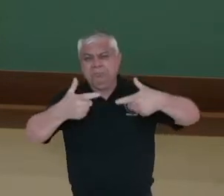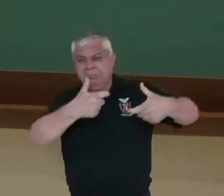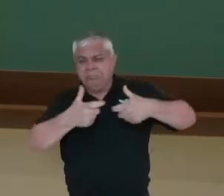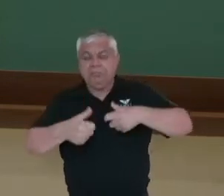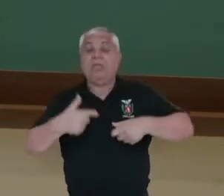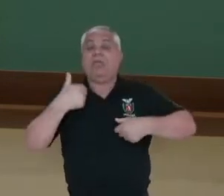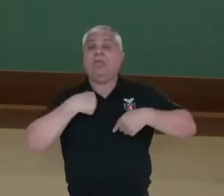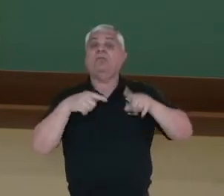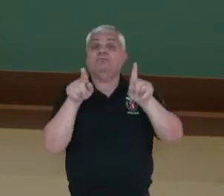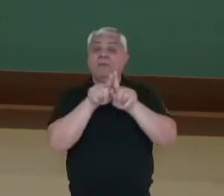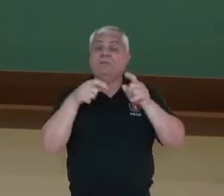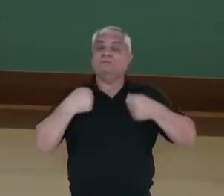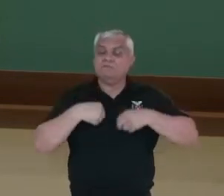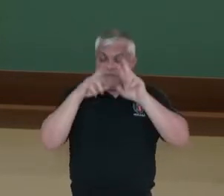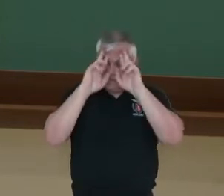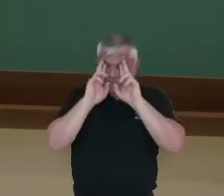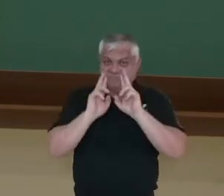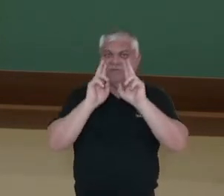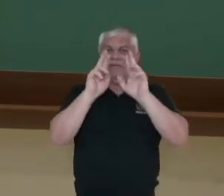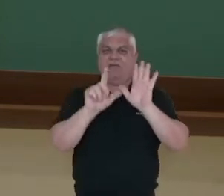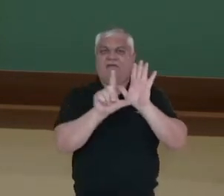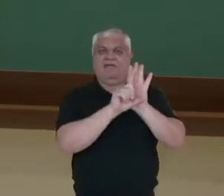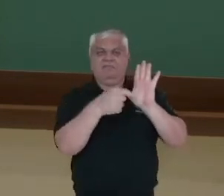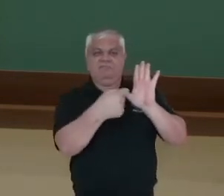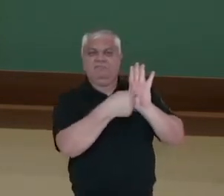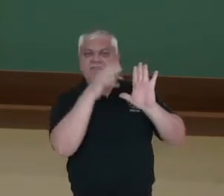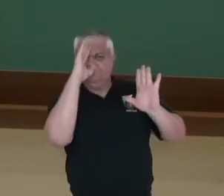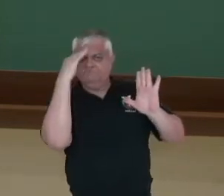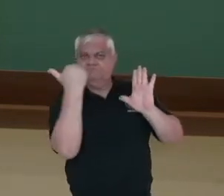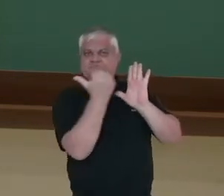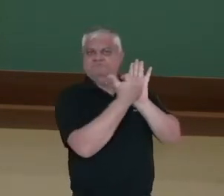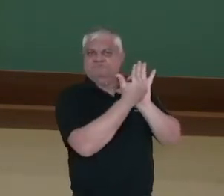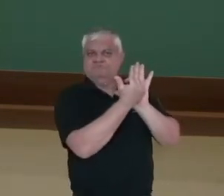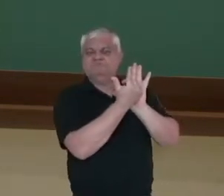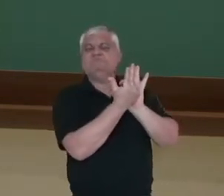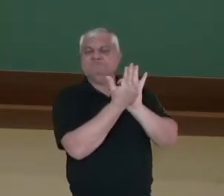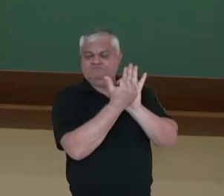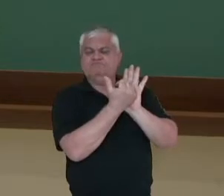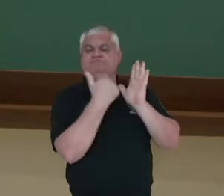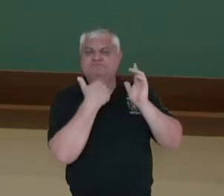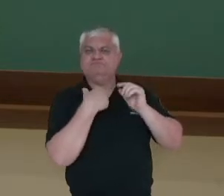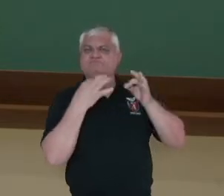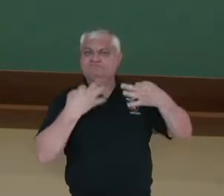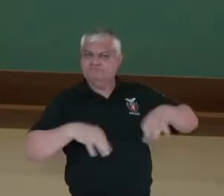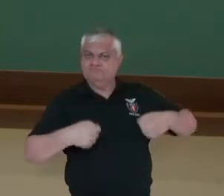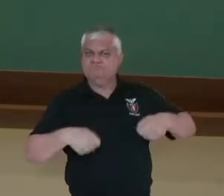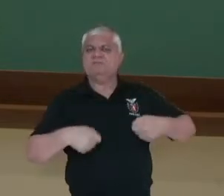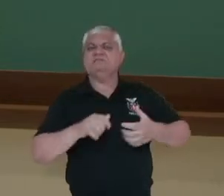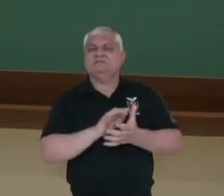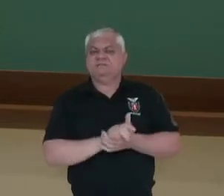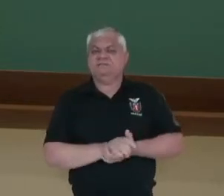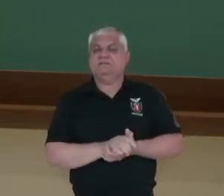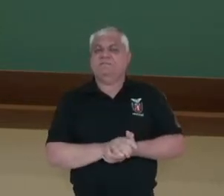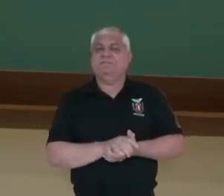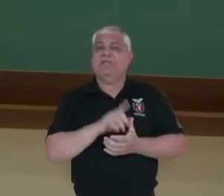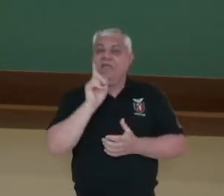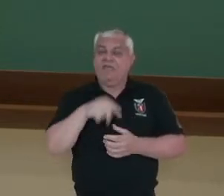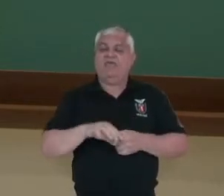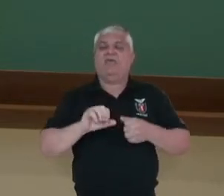forma democrática, devo respeitar essas leis, me submeter a essas leis. Isso seria também